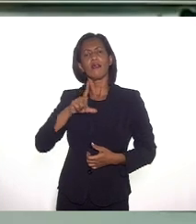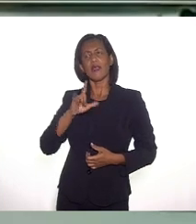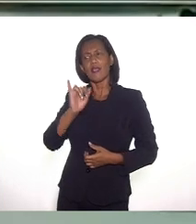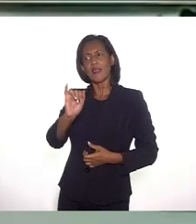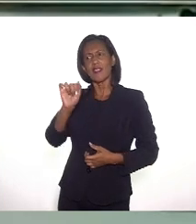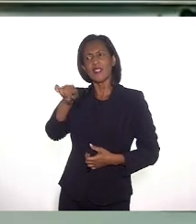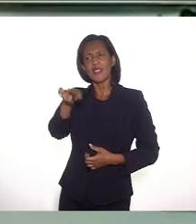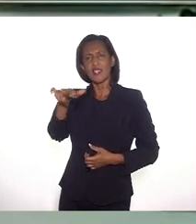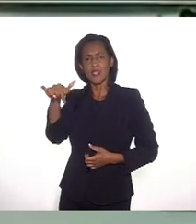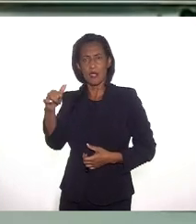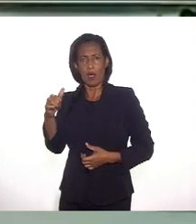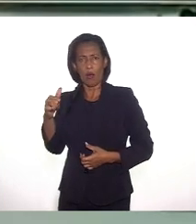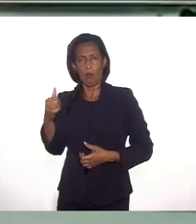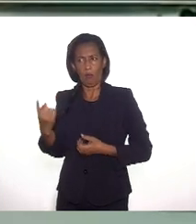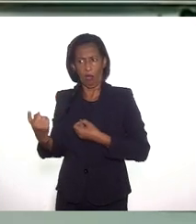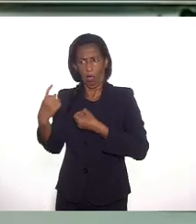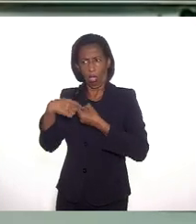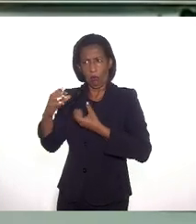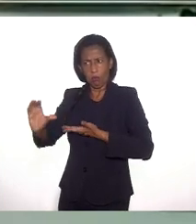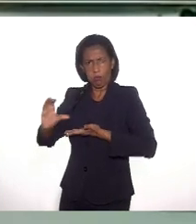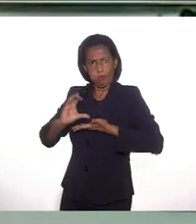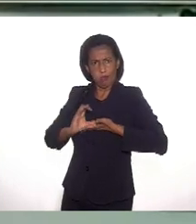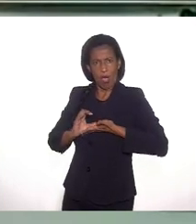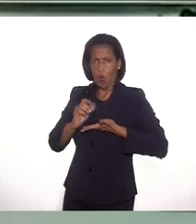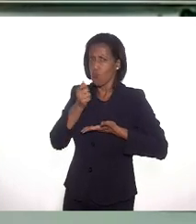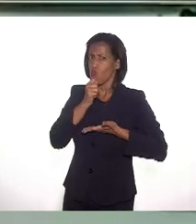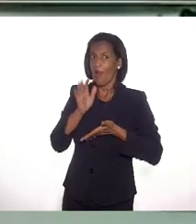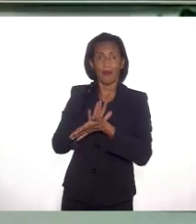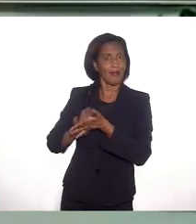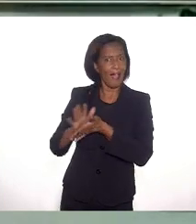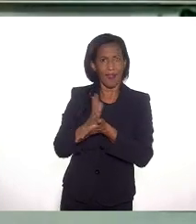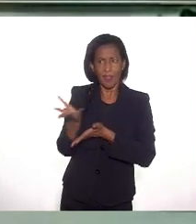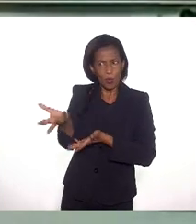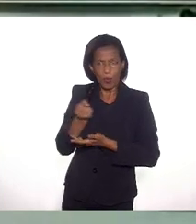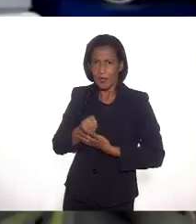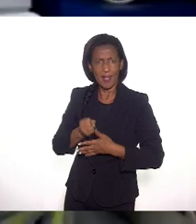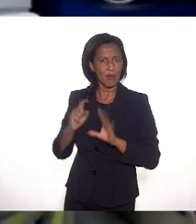nada. Pô. Acabou o prazo, acabou. Como é que vai restituir?